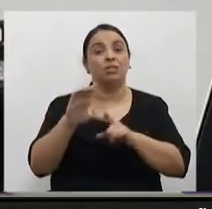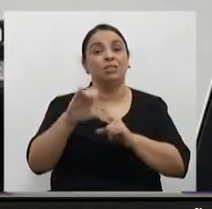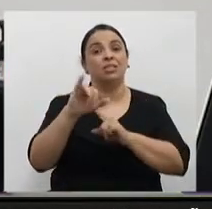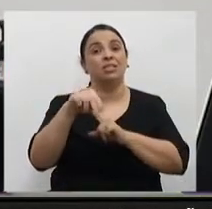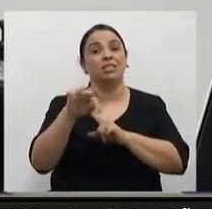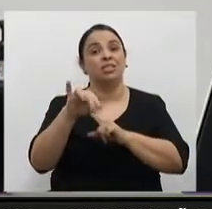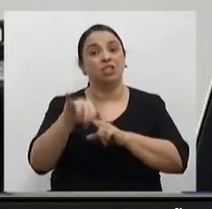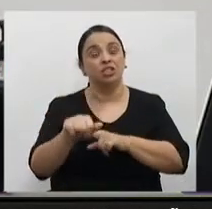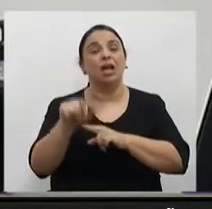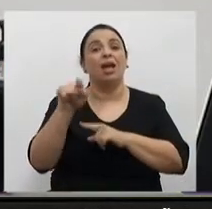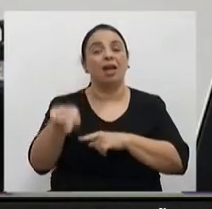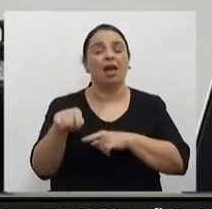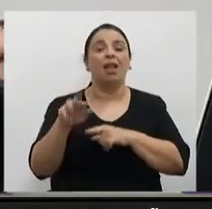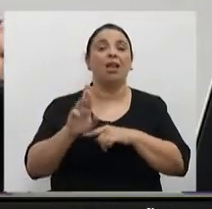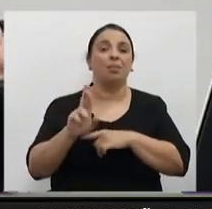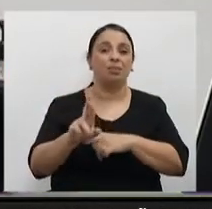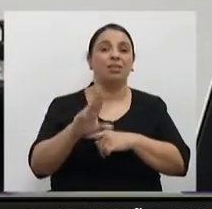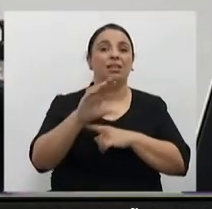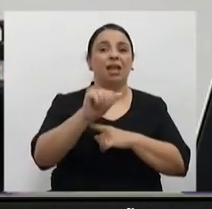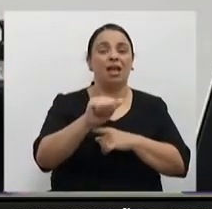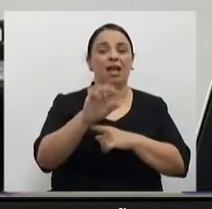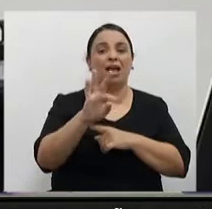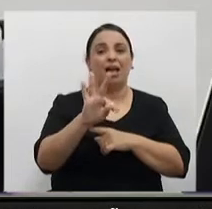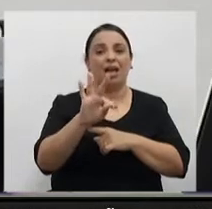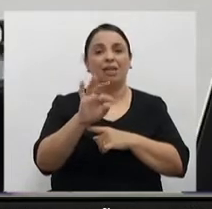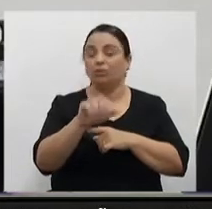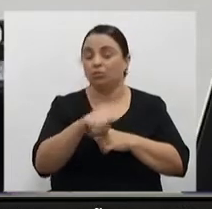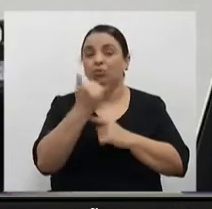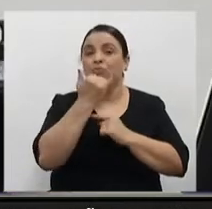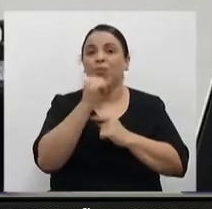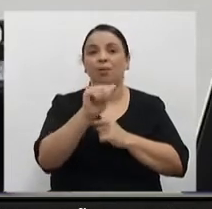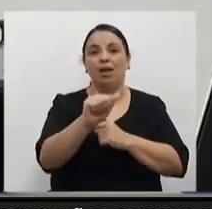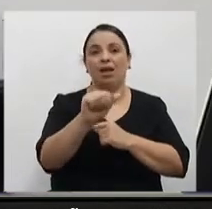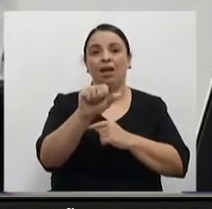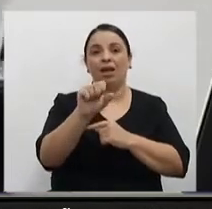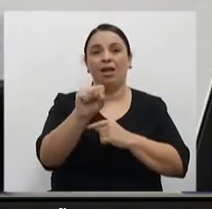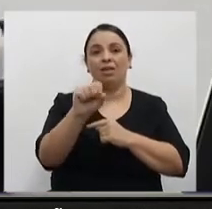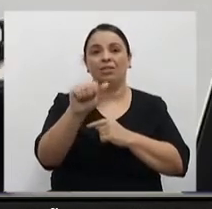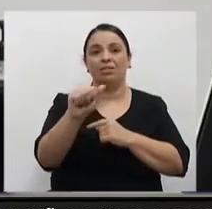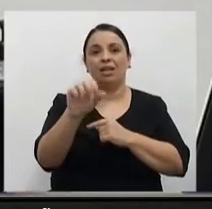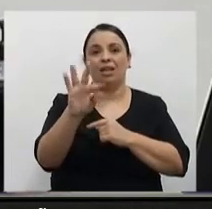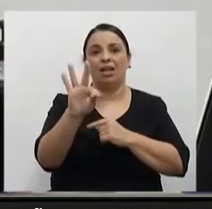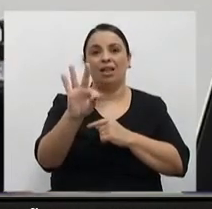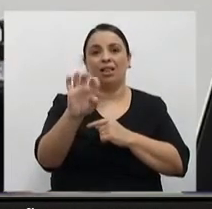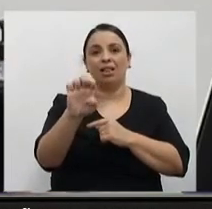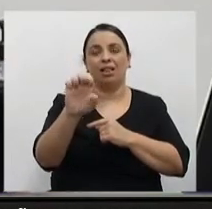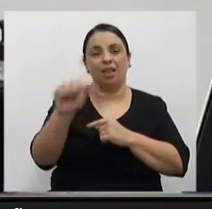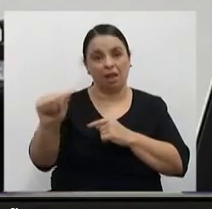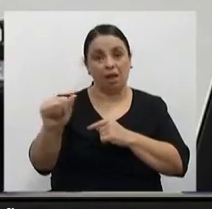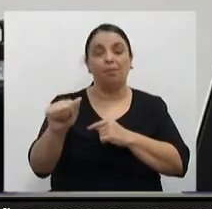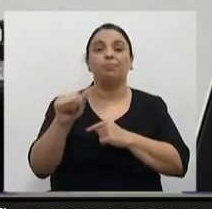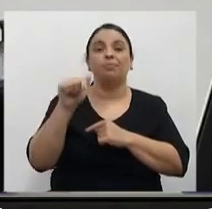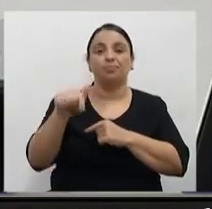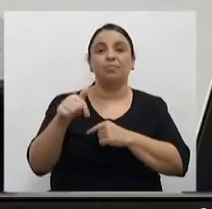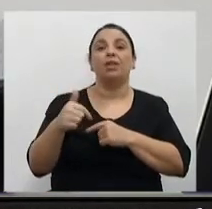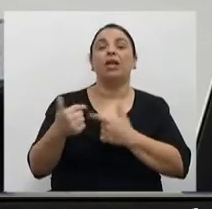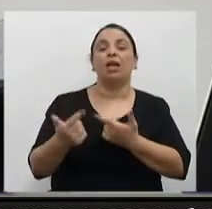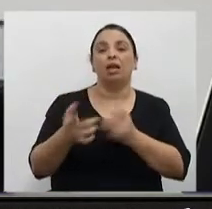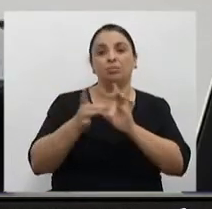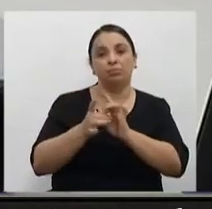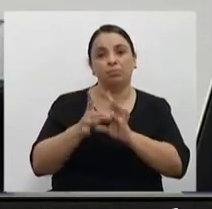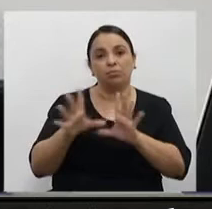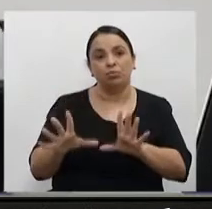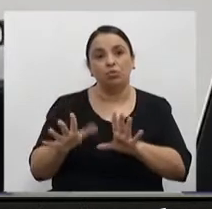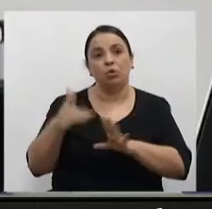Azateia, tem um trabalho maravilhoso, está aqui até agora, né, Cíntia? Também aí permitiu que o nosso outro representante da